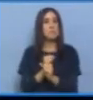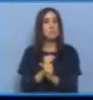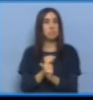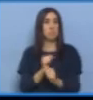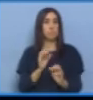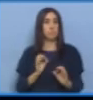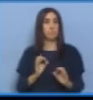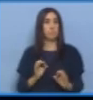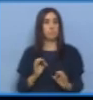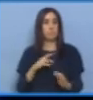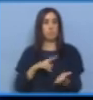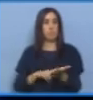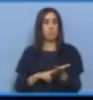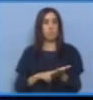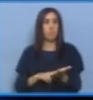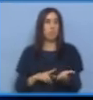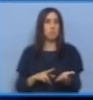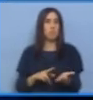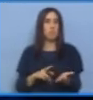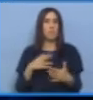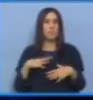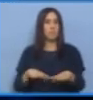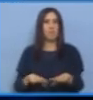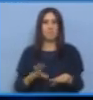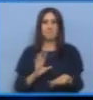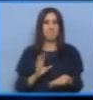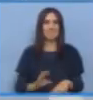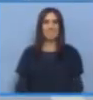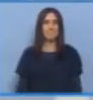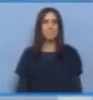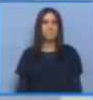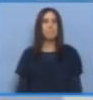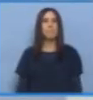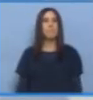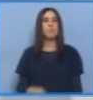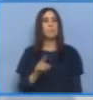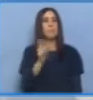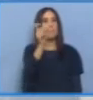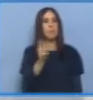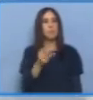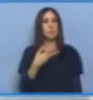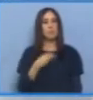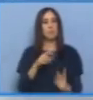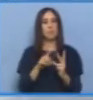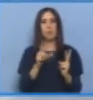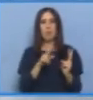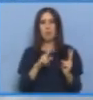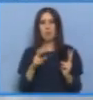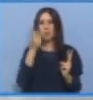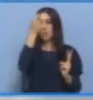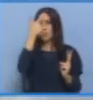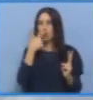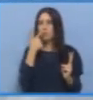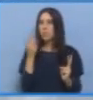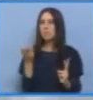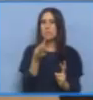caso concreto desta realidade, e vão ter tudo menos férias. Em todo caso, pela história do Pedro e da Lara, pelo número de pessoas que deixam